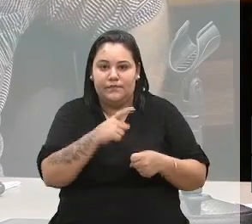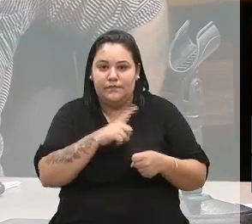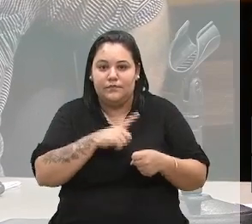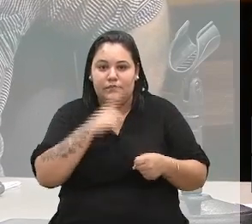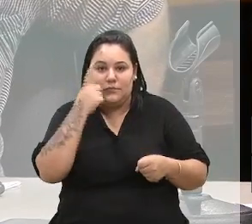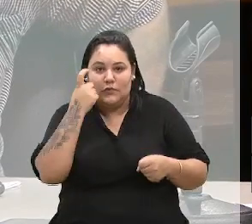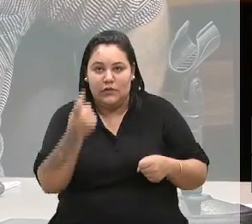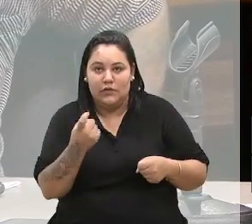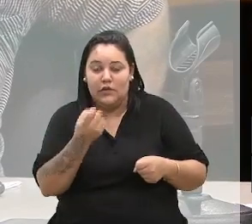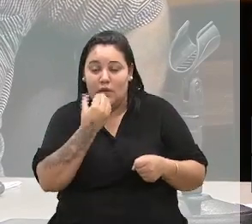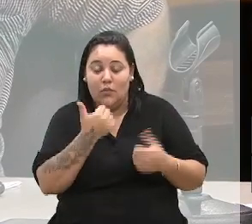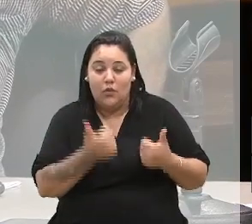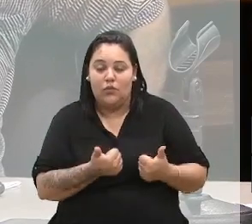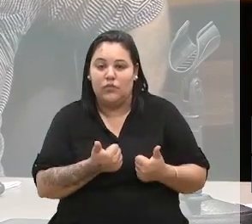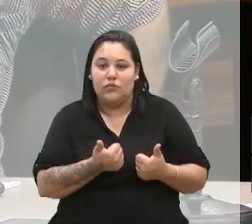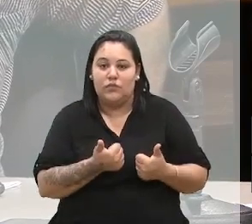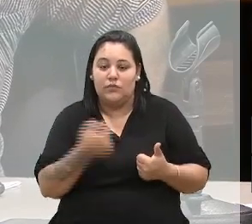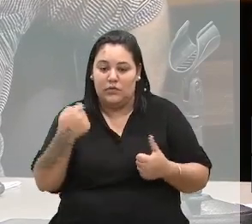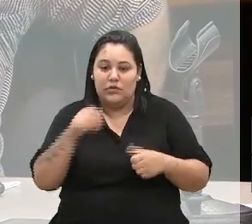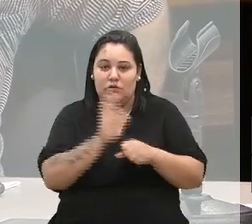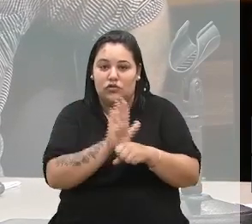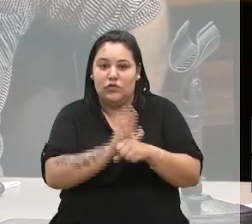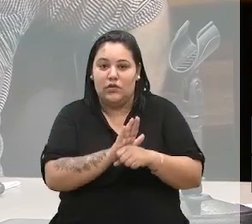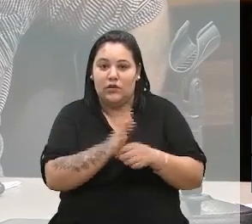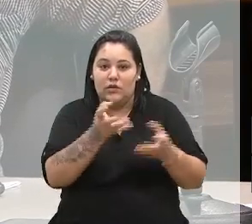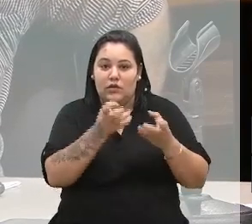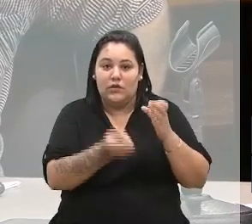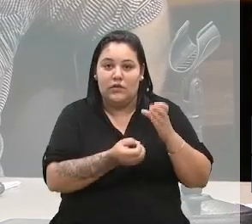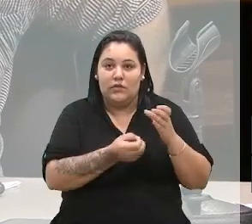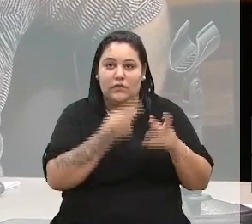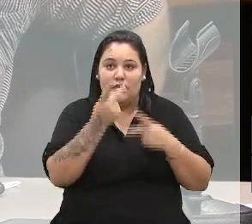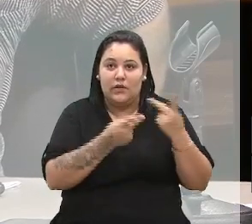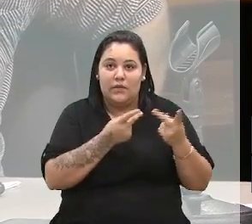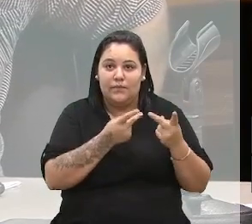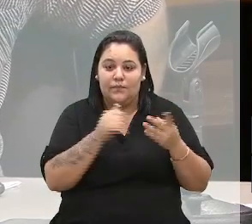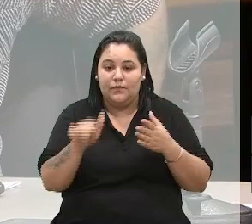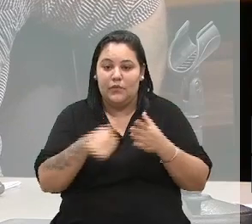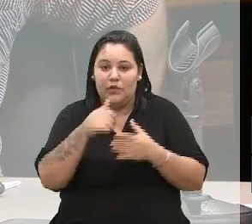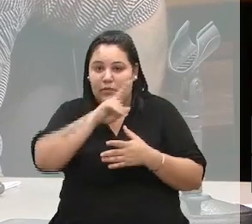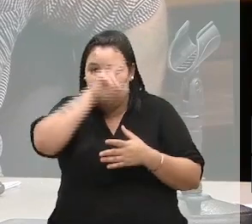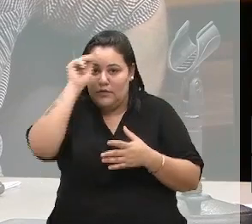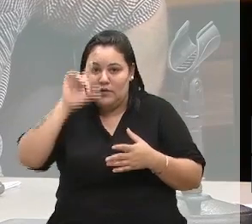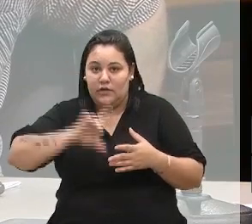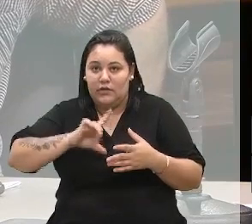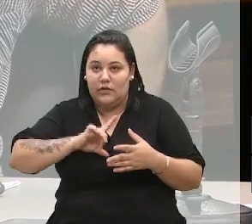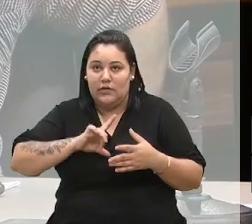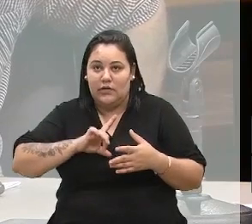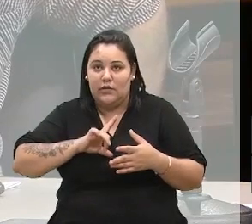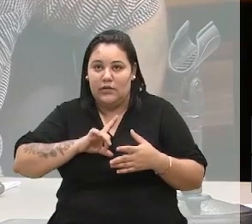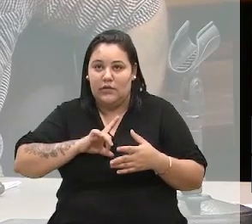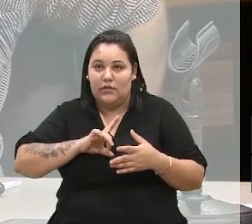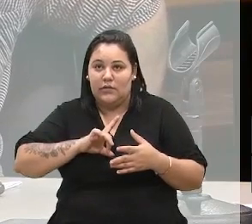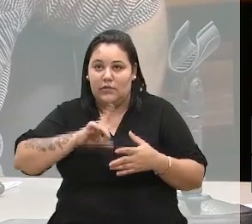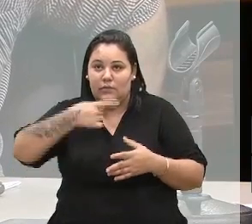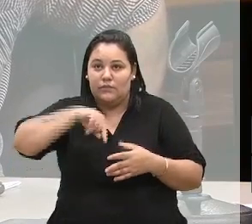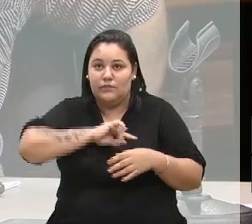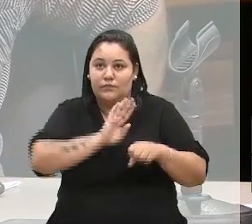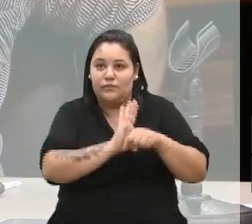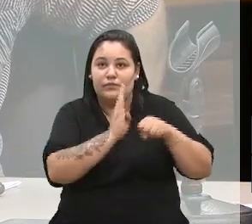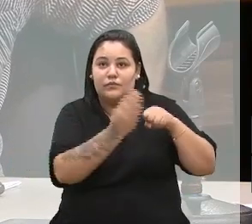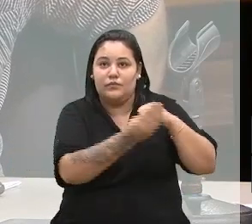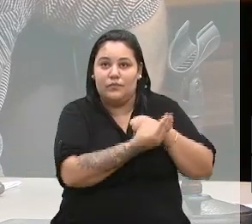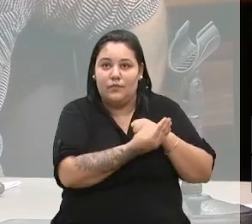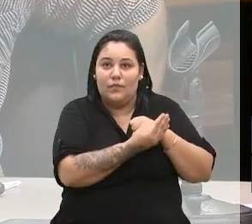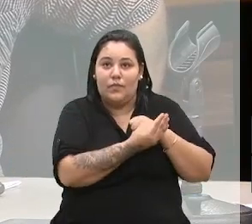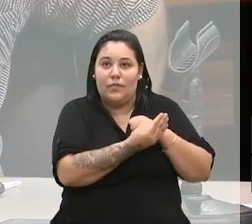gente tem que ajudar. Eu quero dizer uma coisa, o melhor prefeito na história que teve para o nosso bairro, em termos de saneamento, foi o Mário Vanim. Não conseguiu se eleger